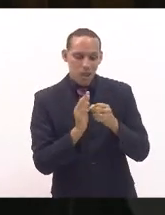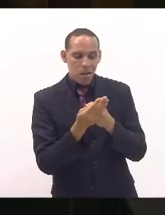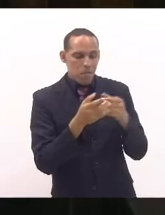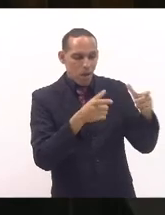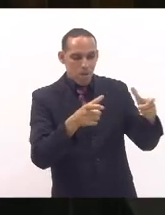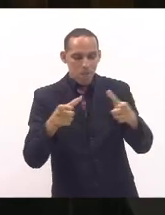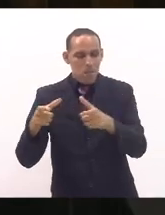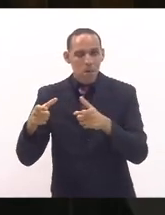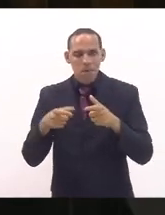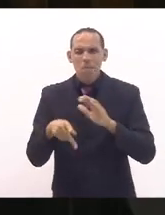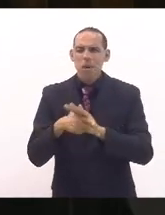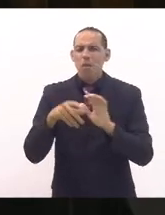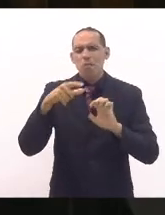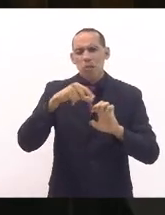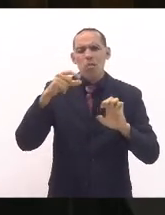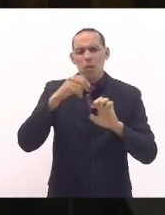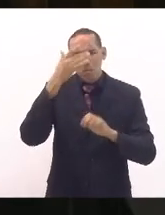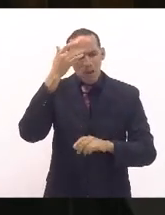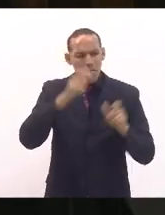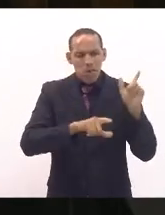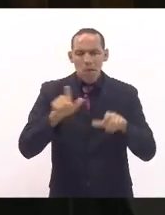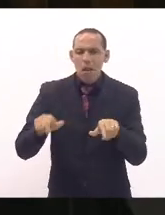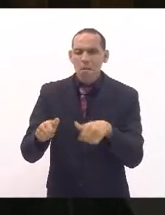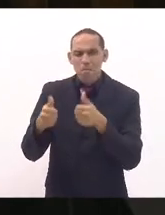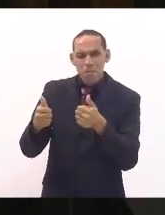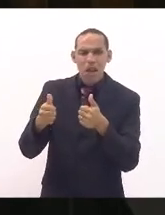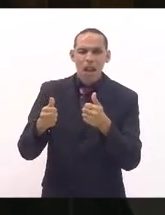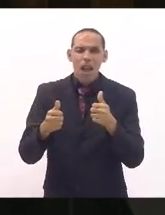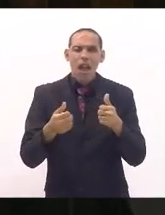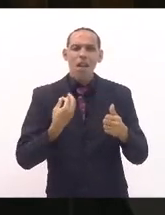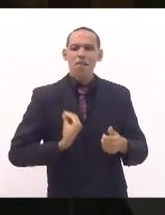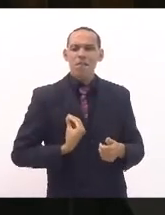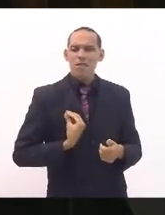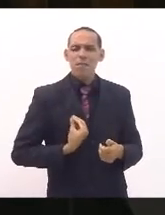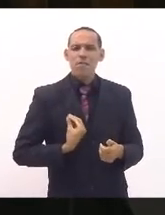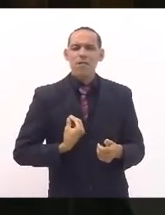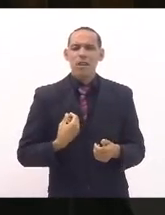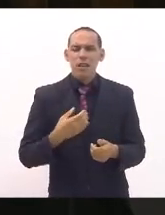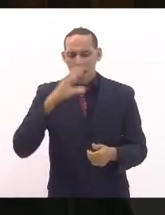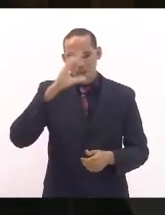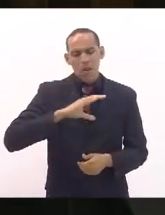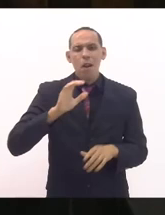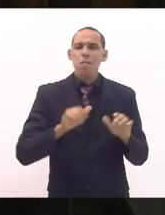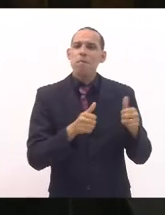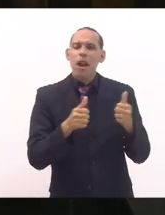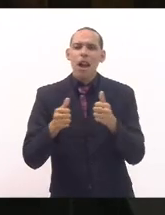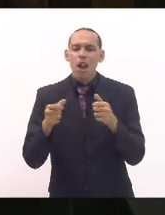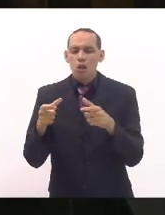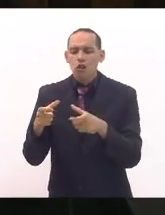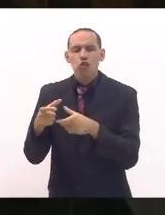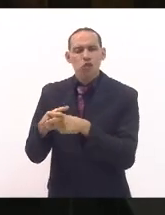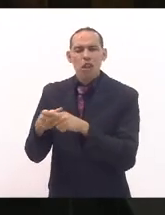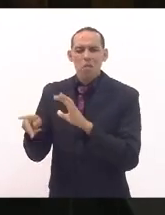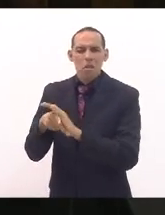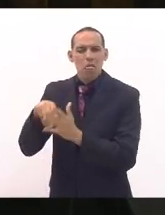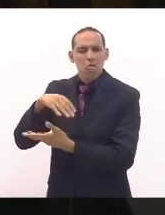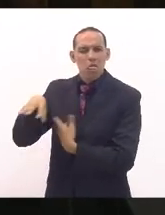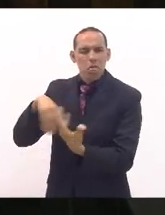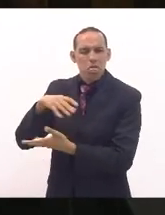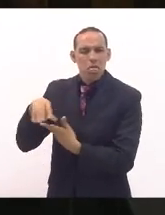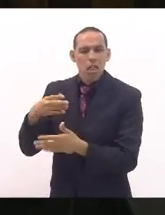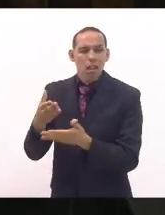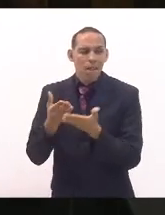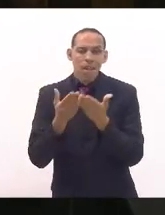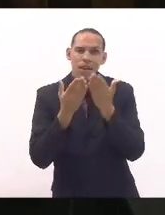de empreendedores, de gente de bem, de moradores, de cidadãos de bem, com uma minoria da balbúrdia,